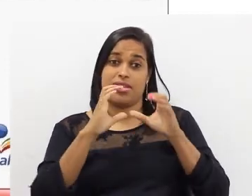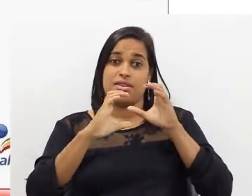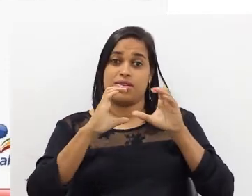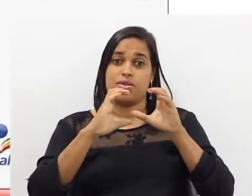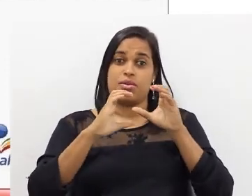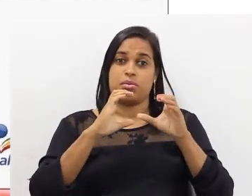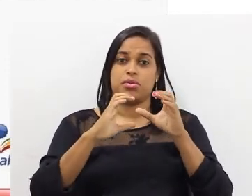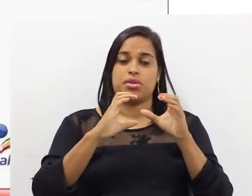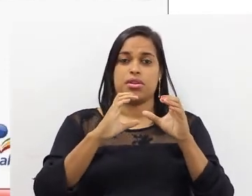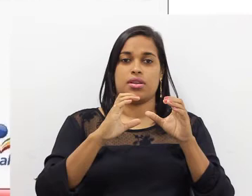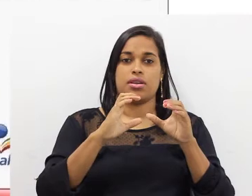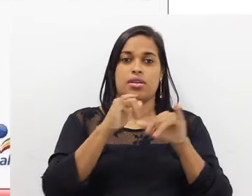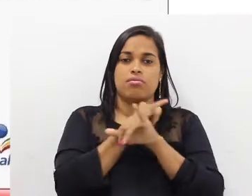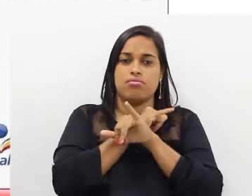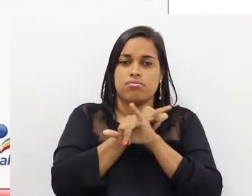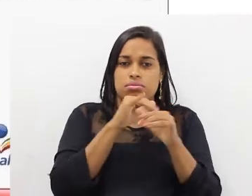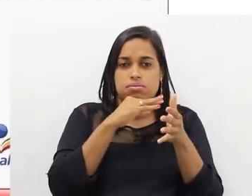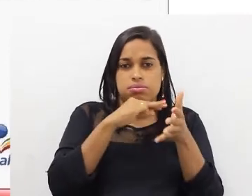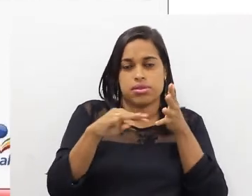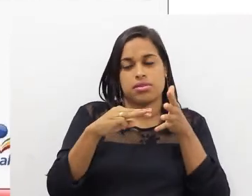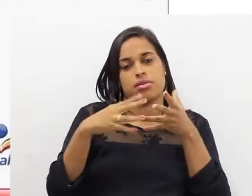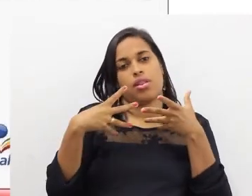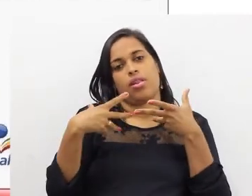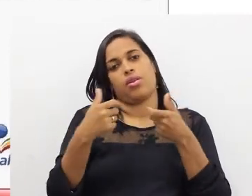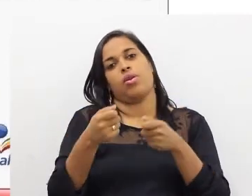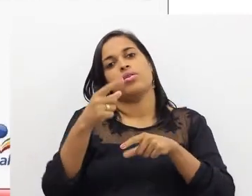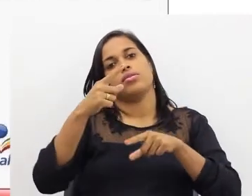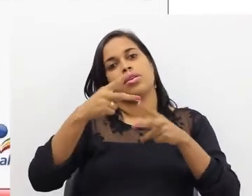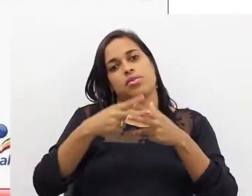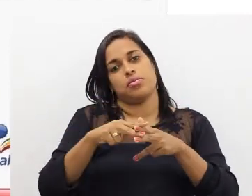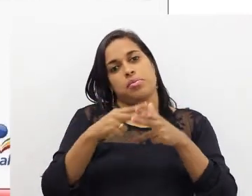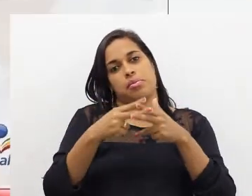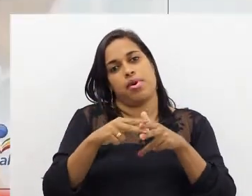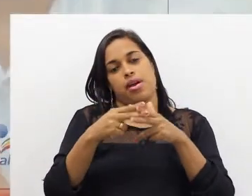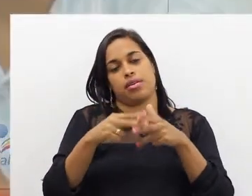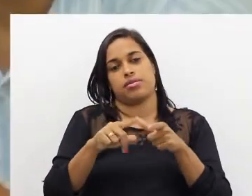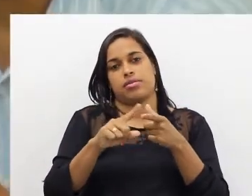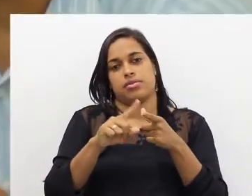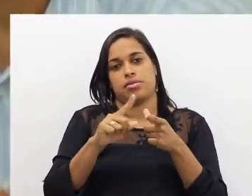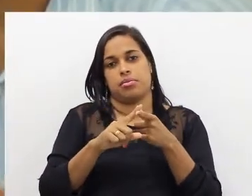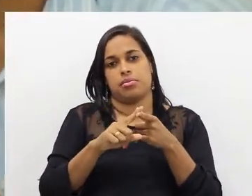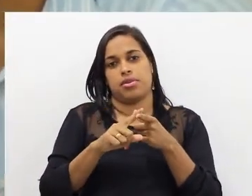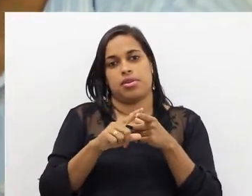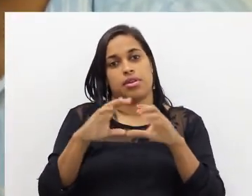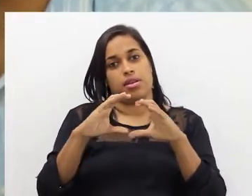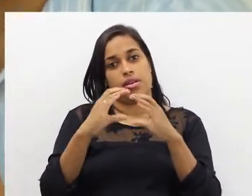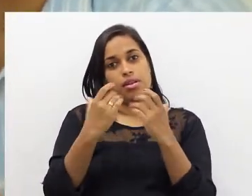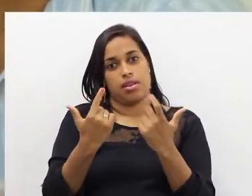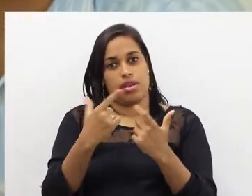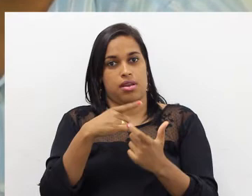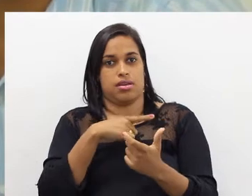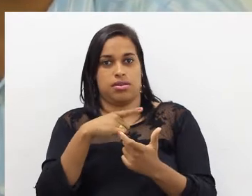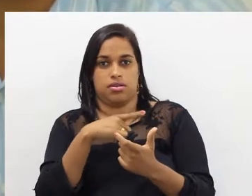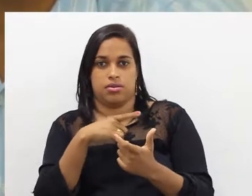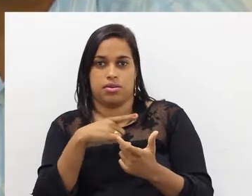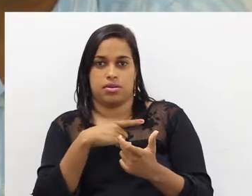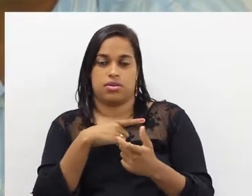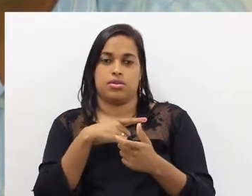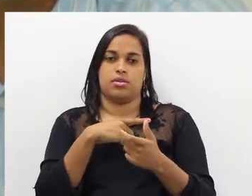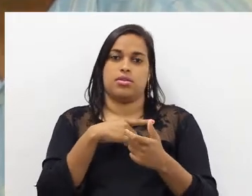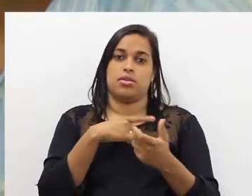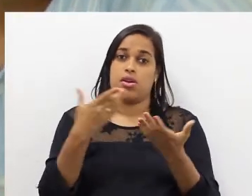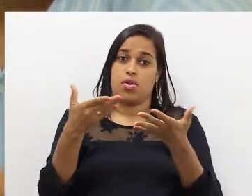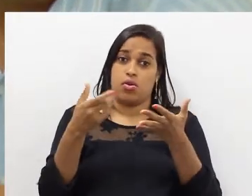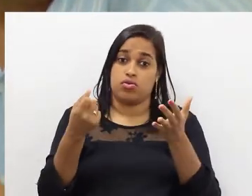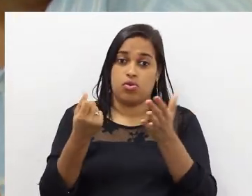para todas as máquinas ao mesmo tempo. O hub caiu em desuso e entrou outro em local. Hoje o que a gente tem vendendo no comércio como